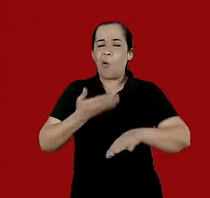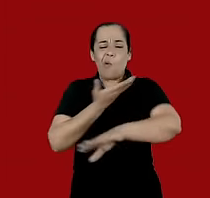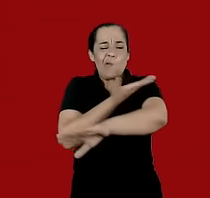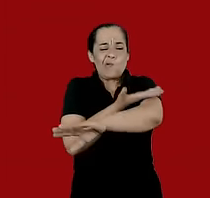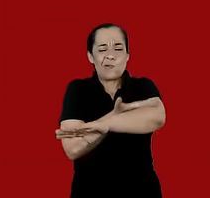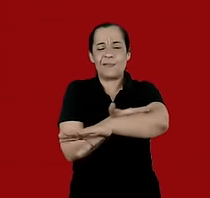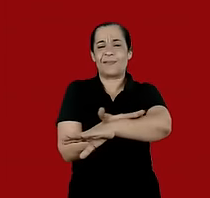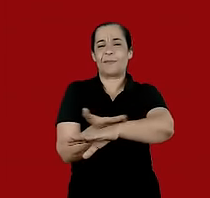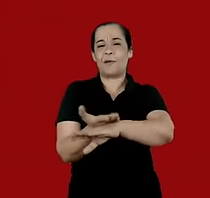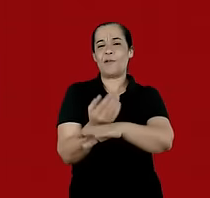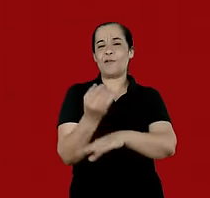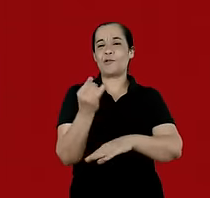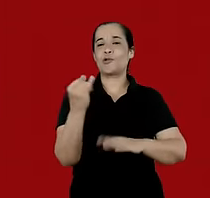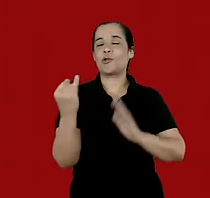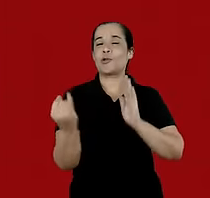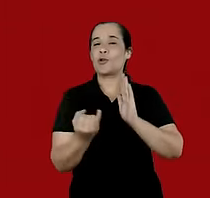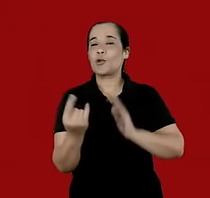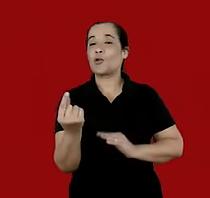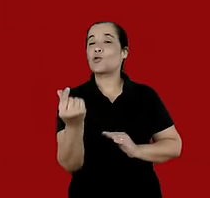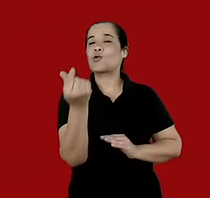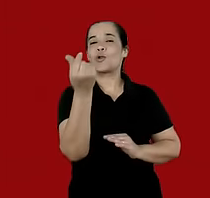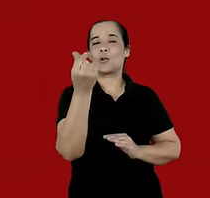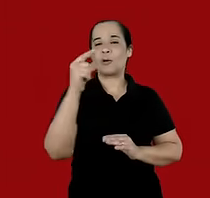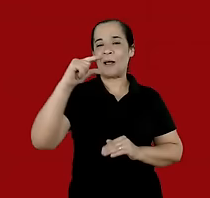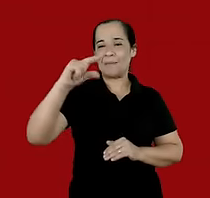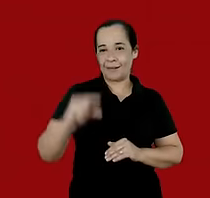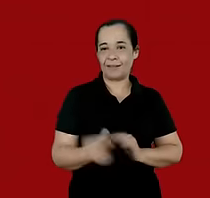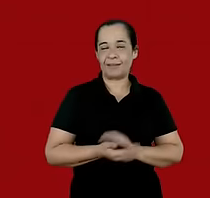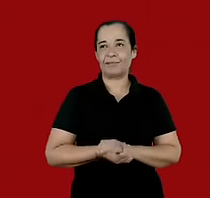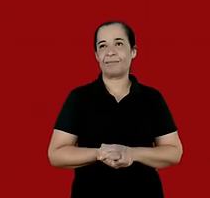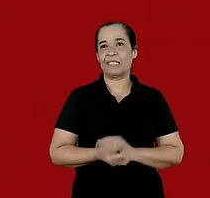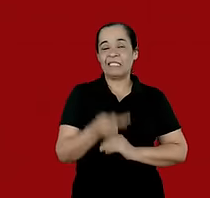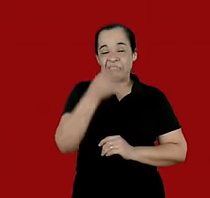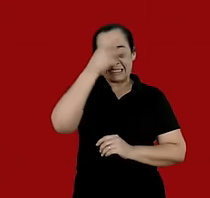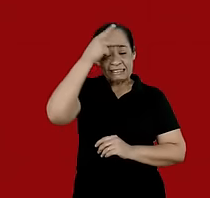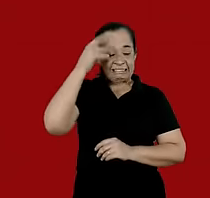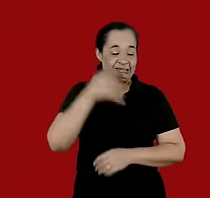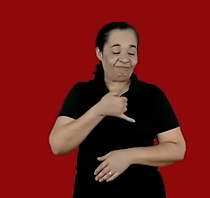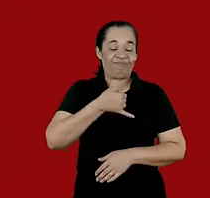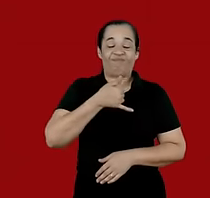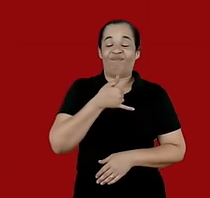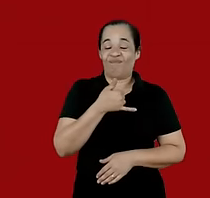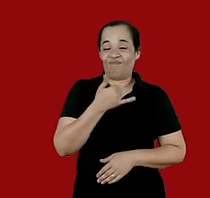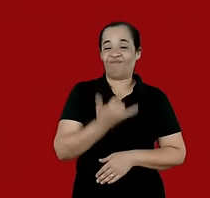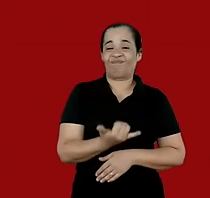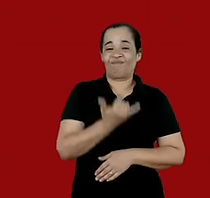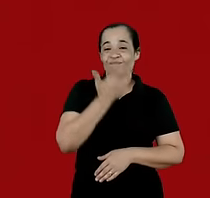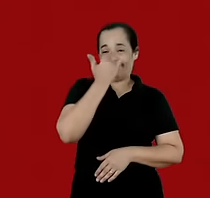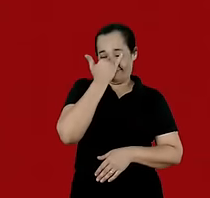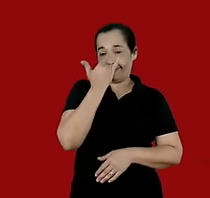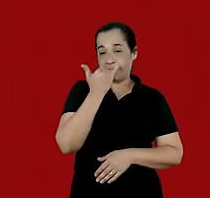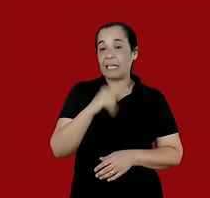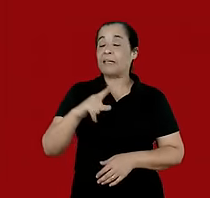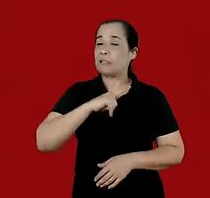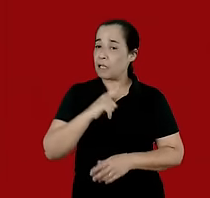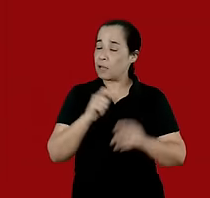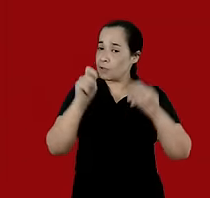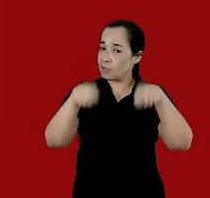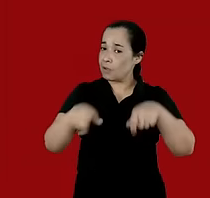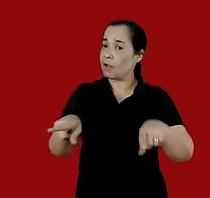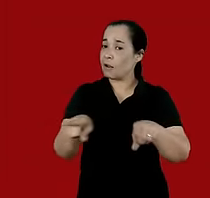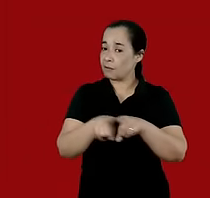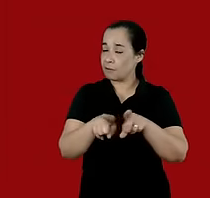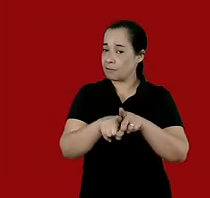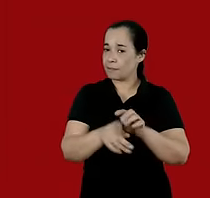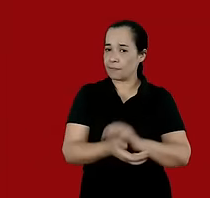processo assim de um certo desgosto dos investidores né que tá muito marcante Então isso é importante a gente ter perspectiva também né não você vai